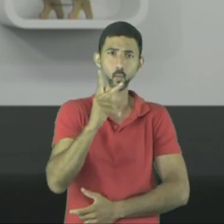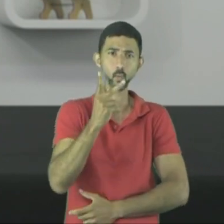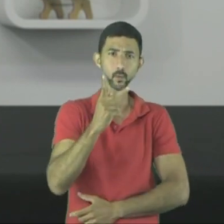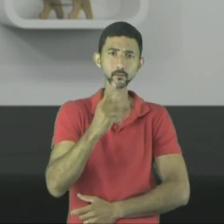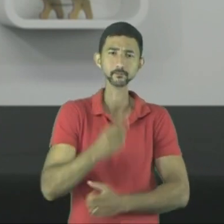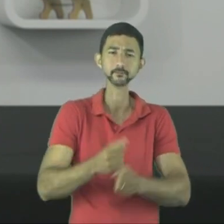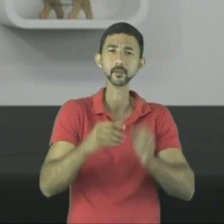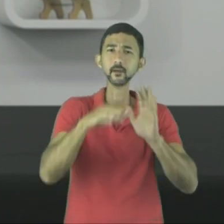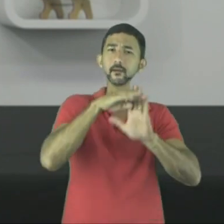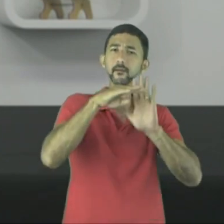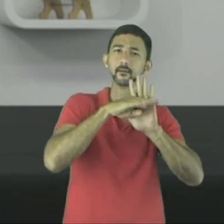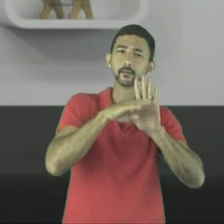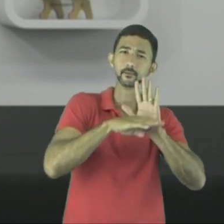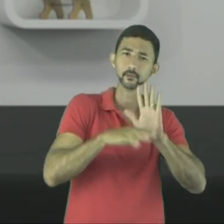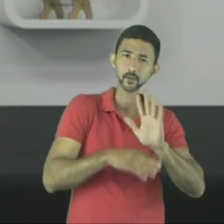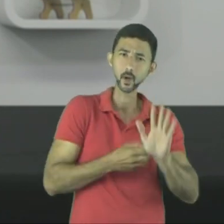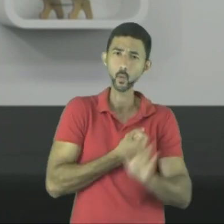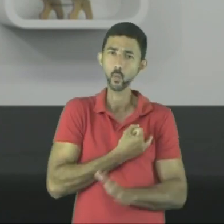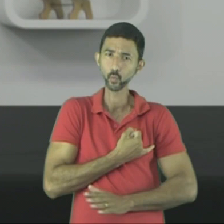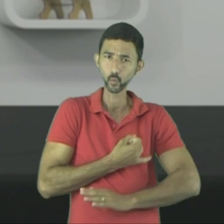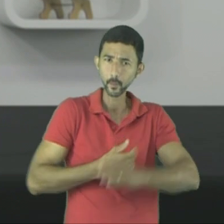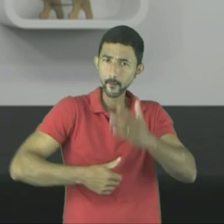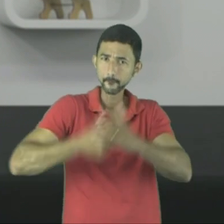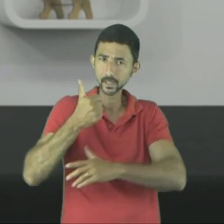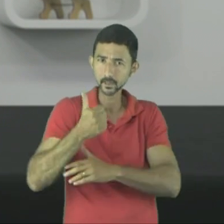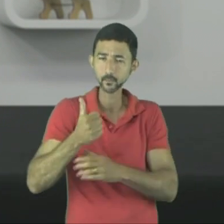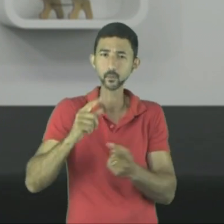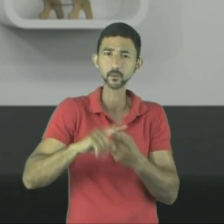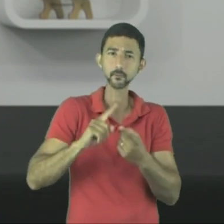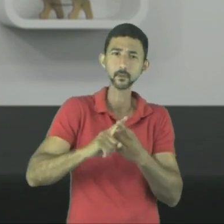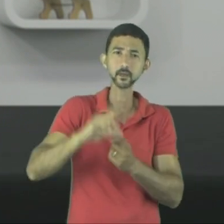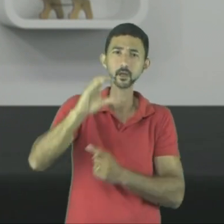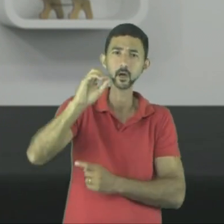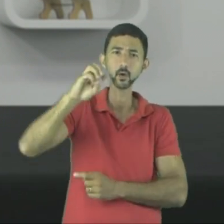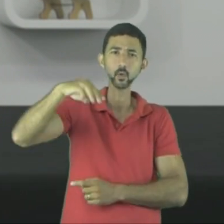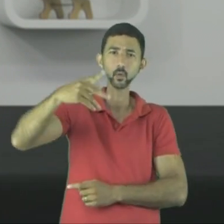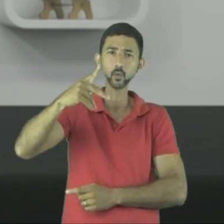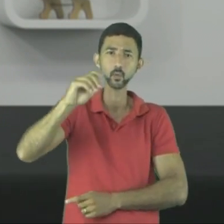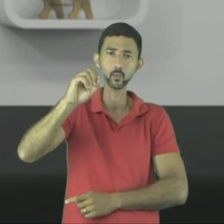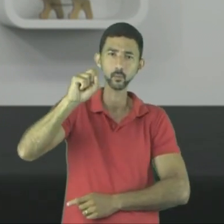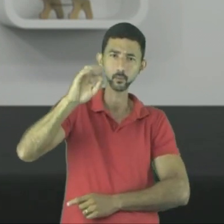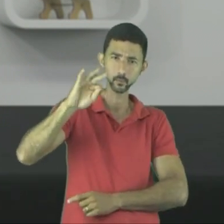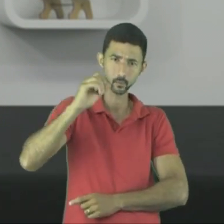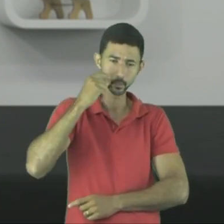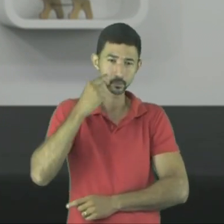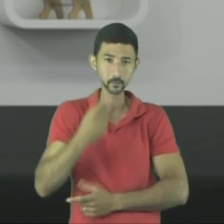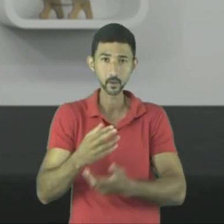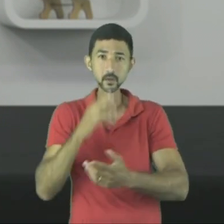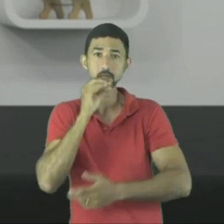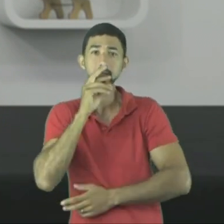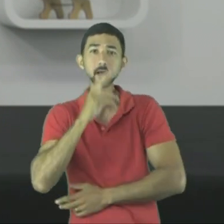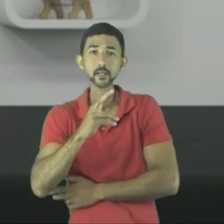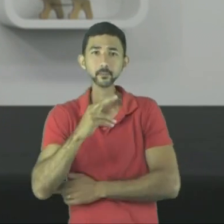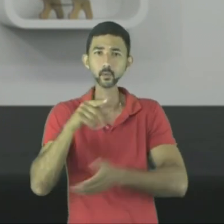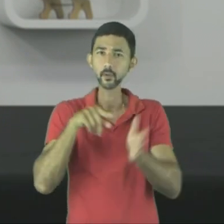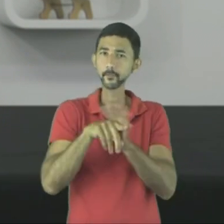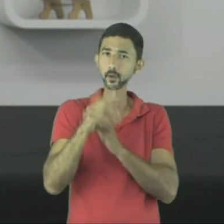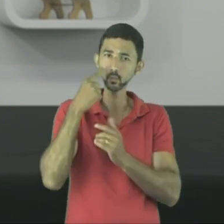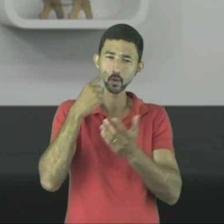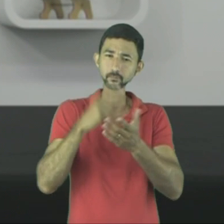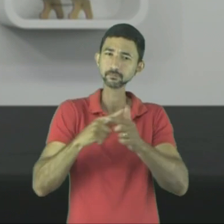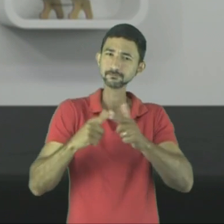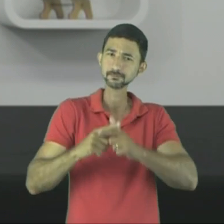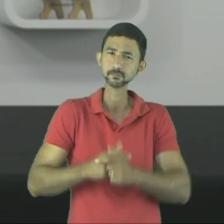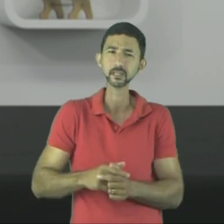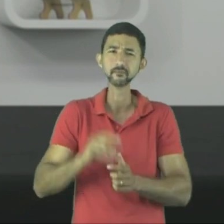coisas: classificar os números primos e compostos e resolver problemas, principalmente resolver problemas. Para